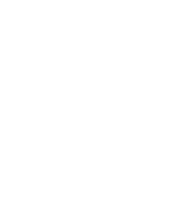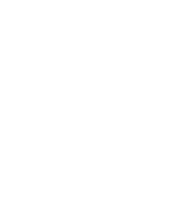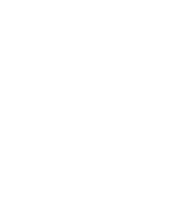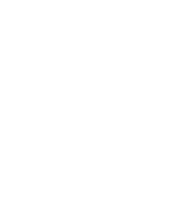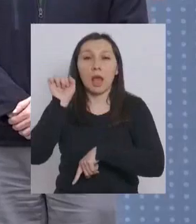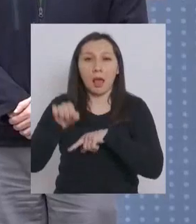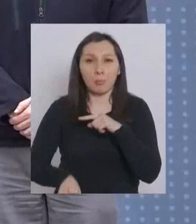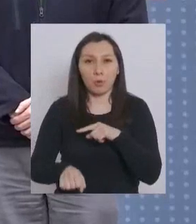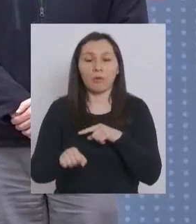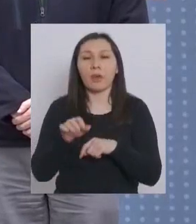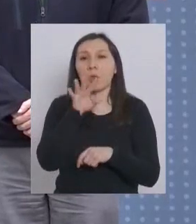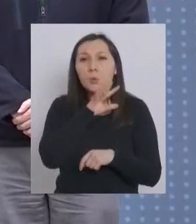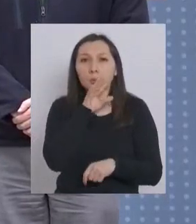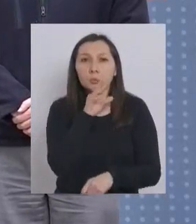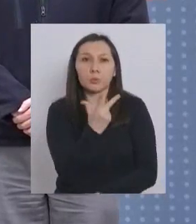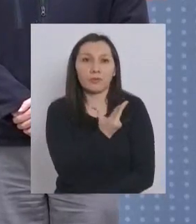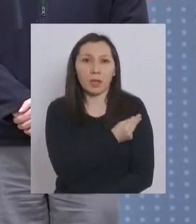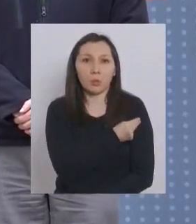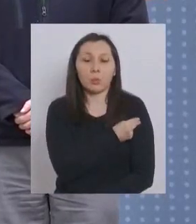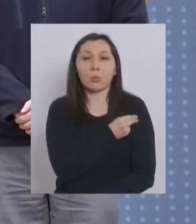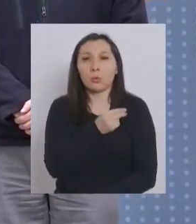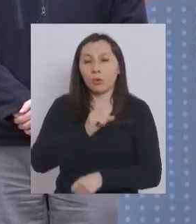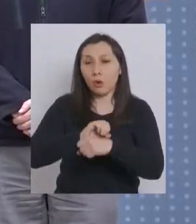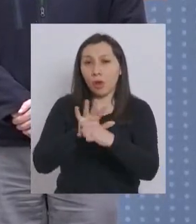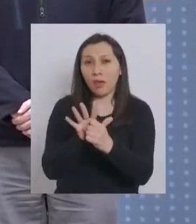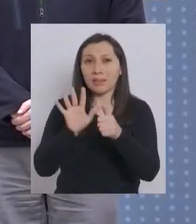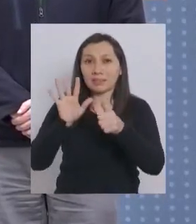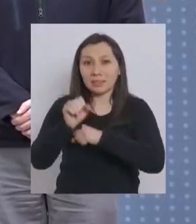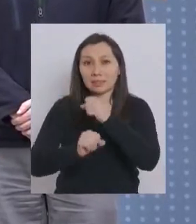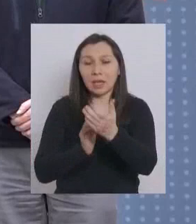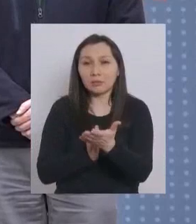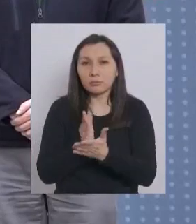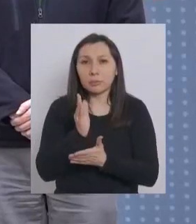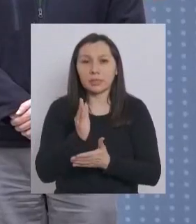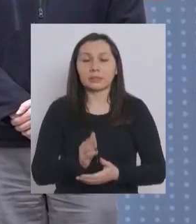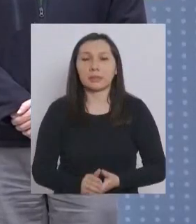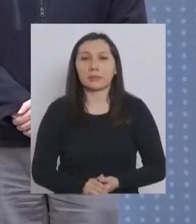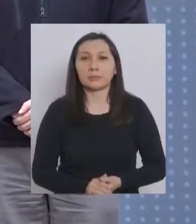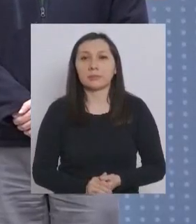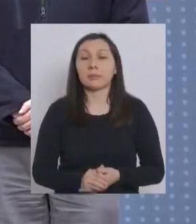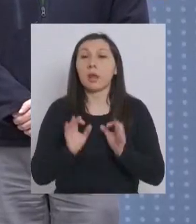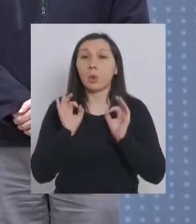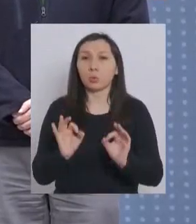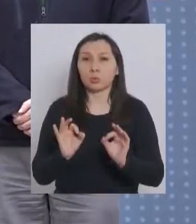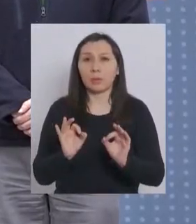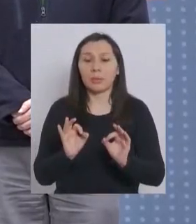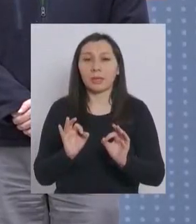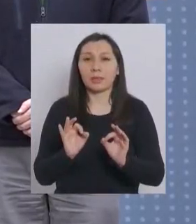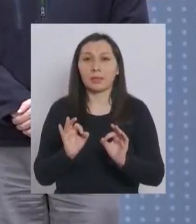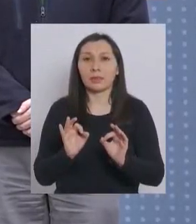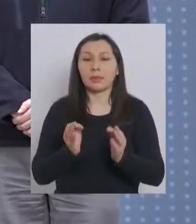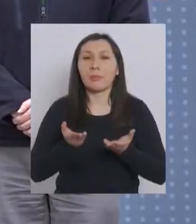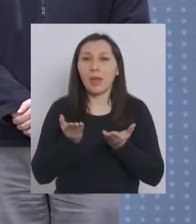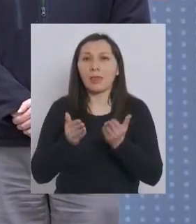o instituto de saúde pública do Chile aprovou nesta segunda-feira o uso emergencial no